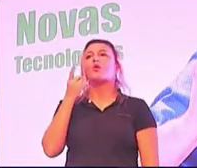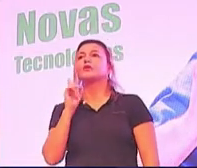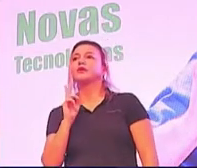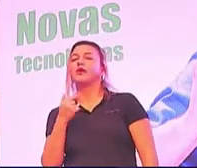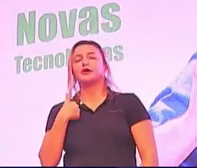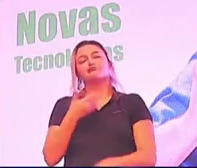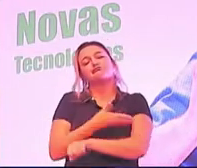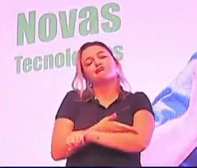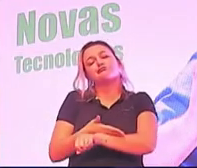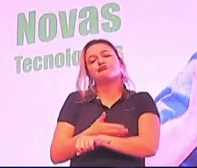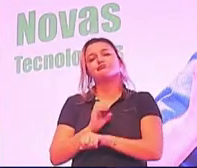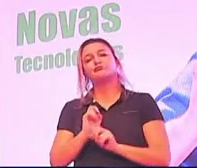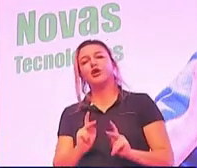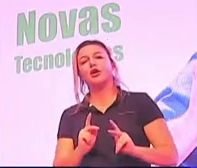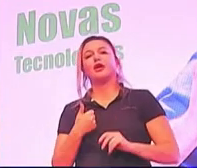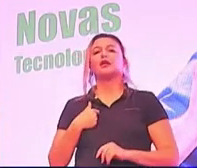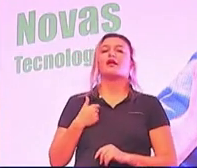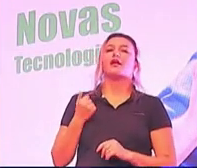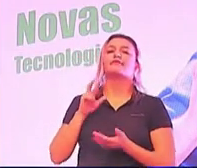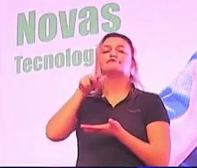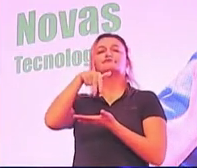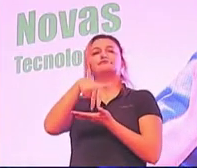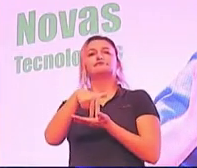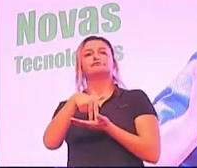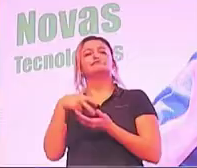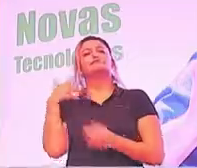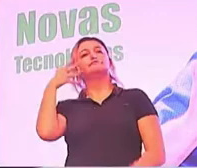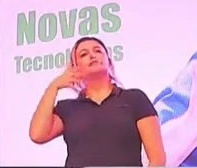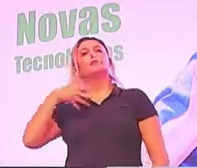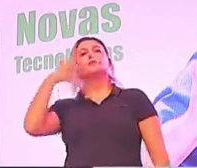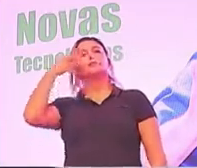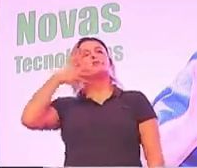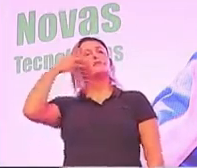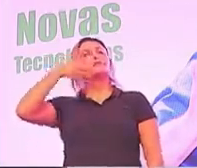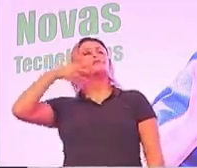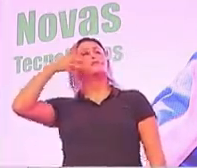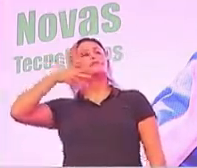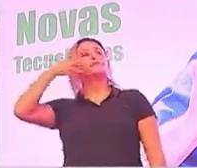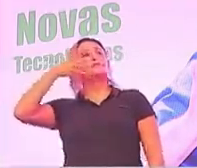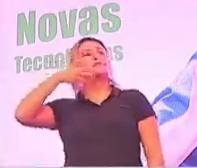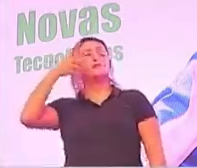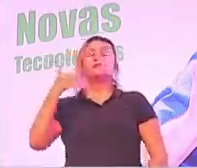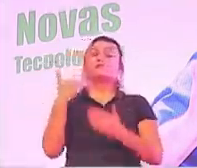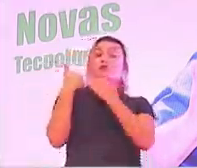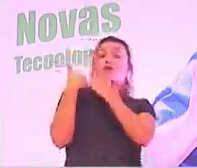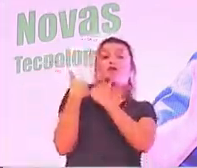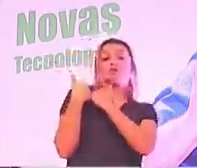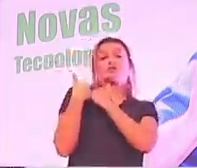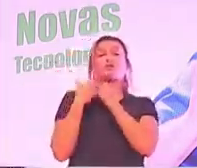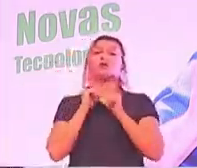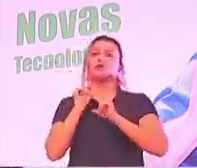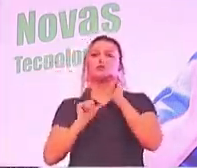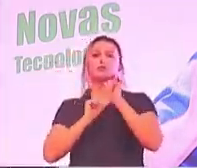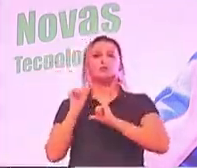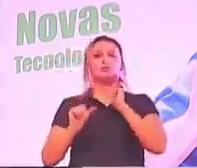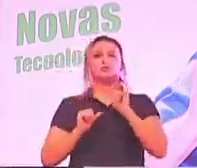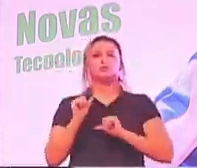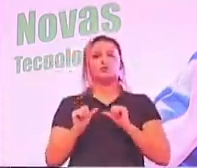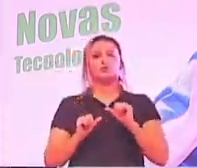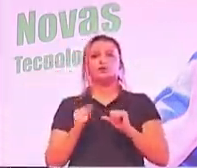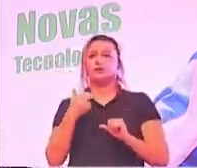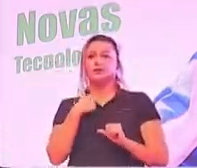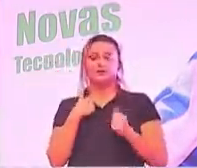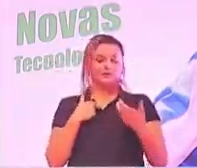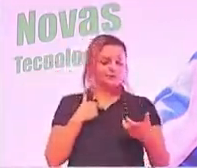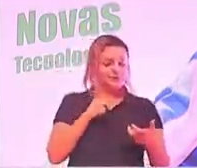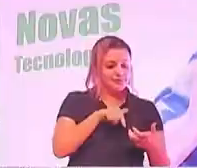fazer a palestra, né? Ele veio para me assistir, obrigado. Comecei a fazer a palestra. E é horrível porque a responsabilidade muda, né? A pessoa não pode nem olhar para o celular, senão